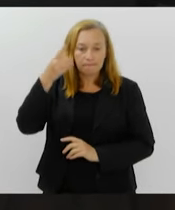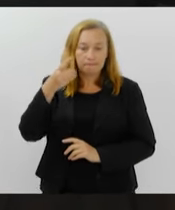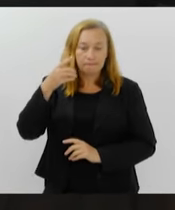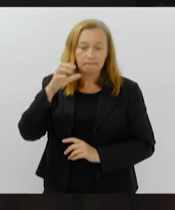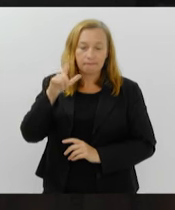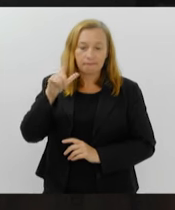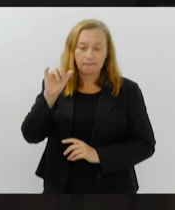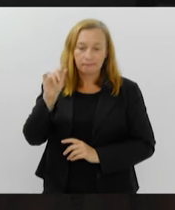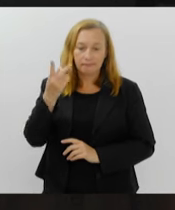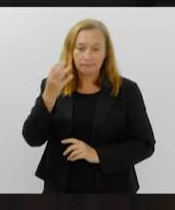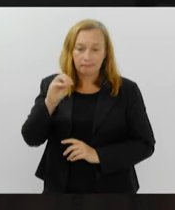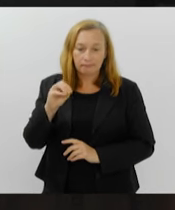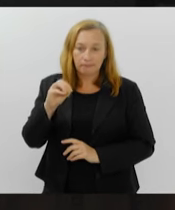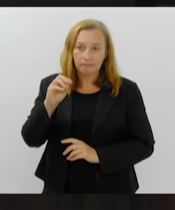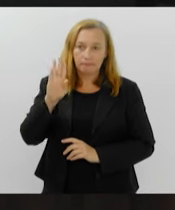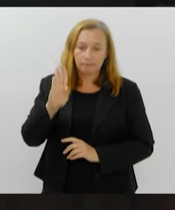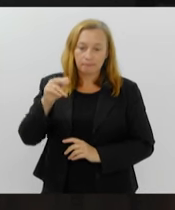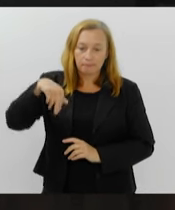B